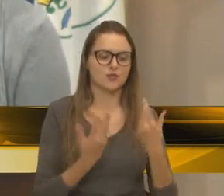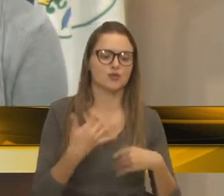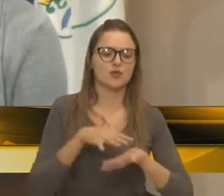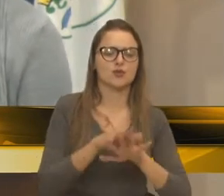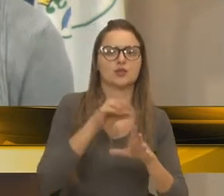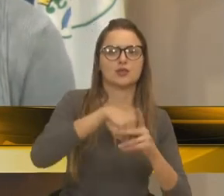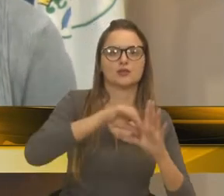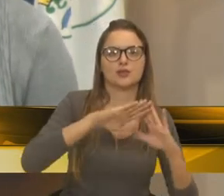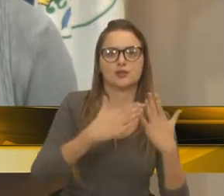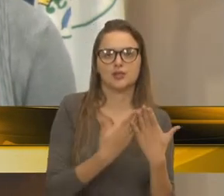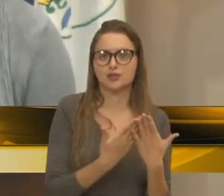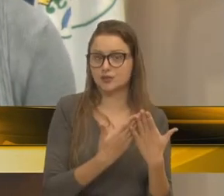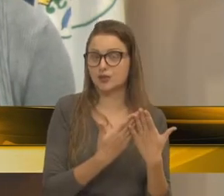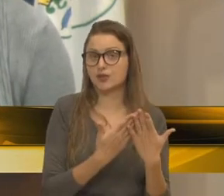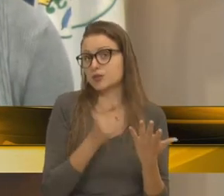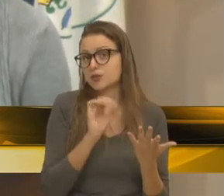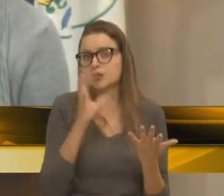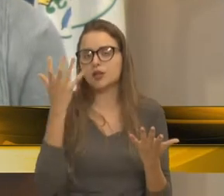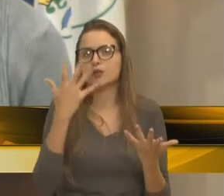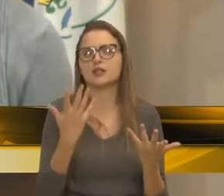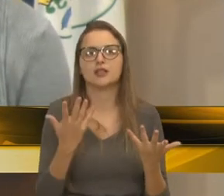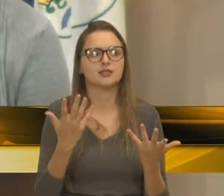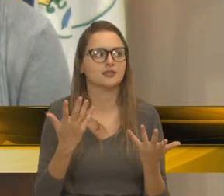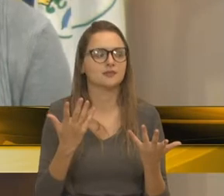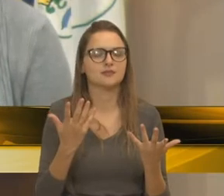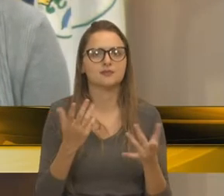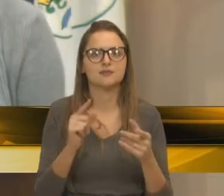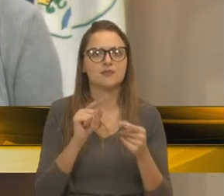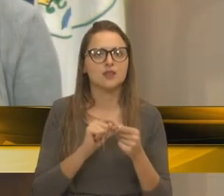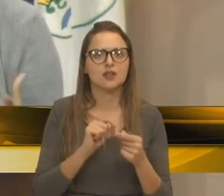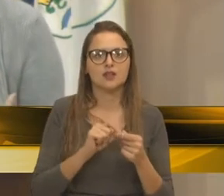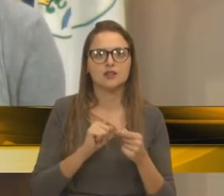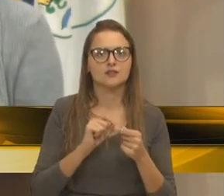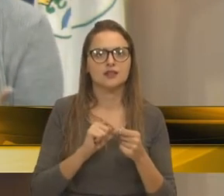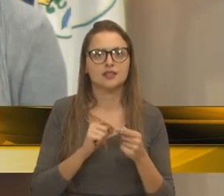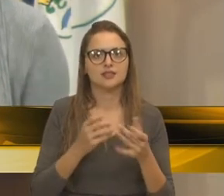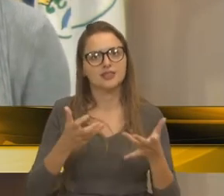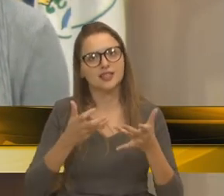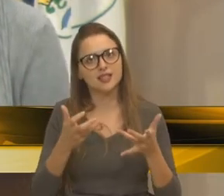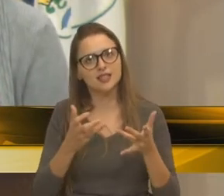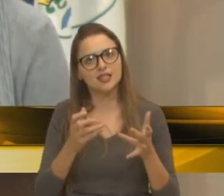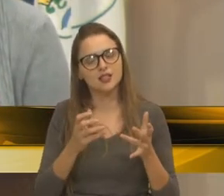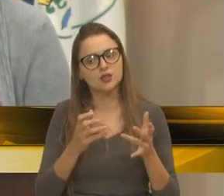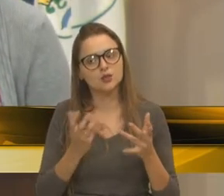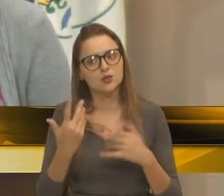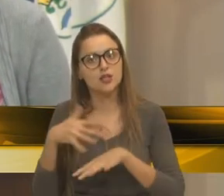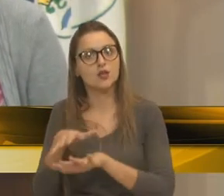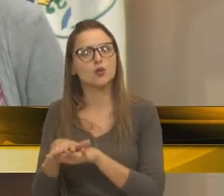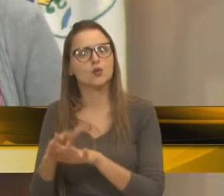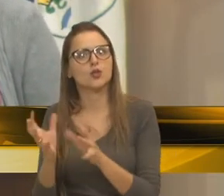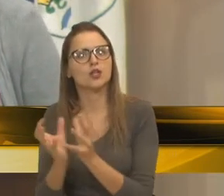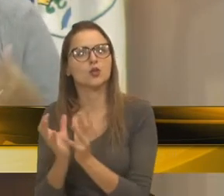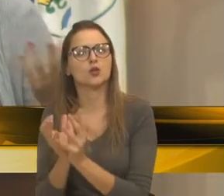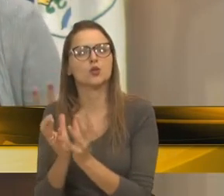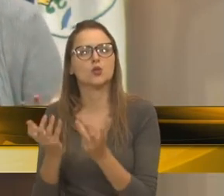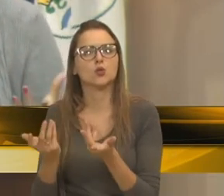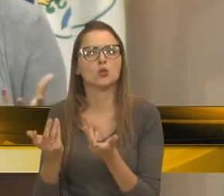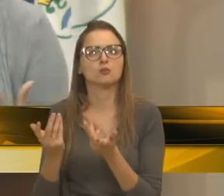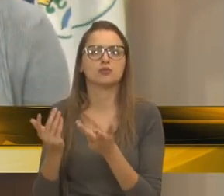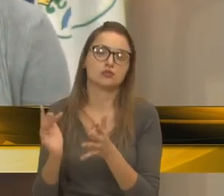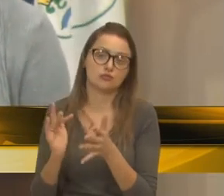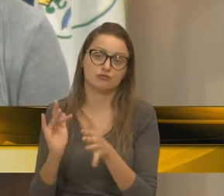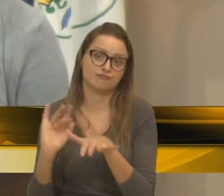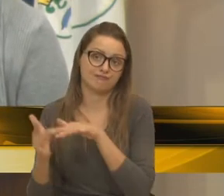tu acaba indo procurar alguns grupos que te incluem. Pode ser grupos